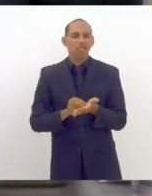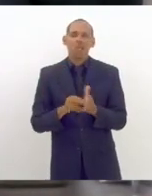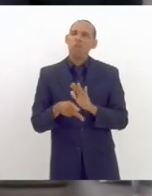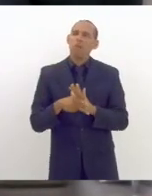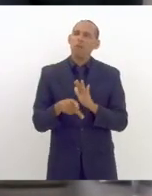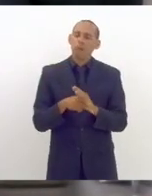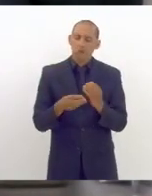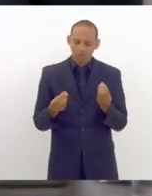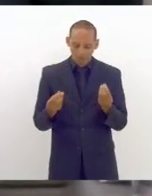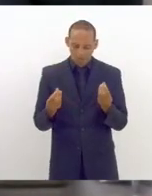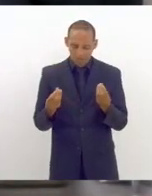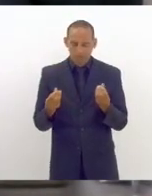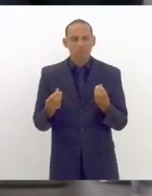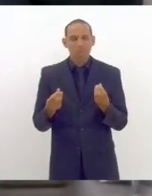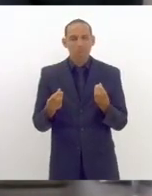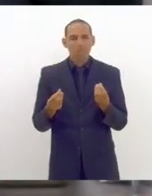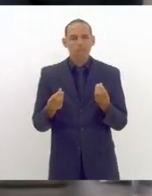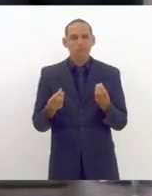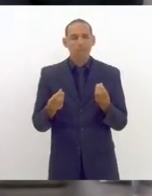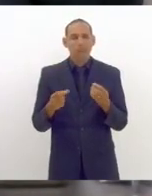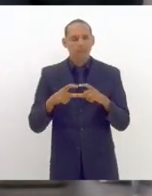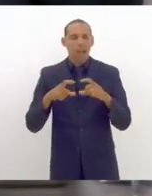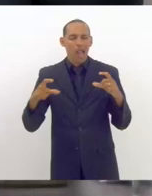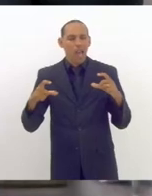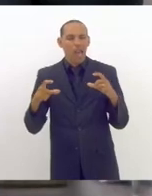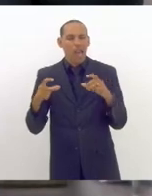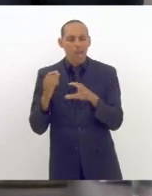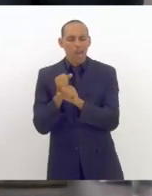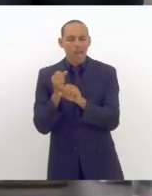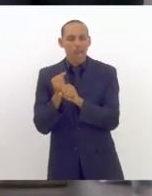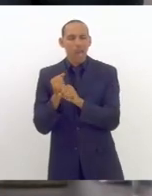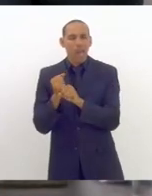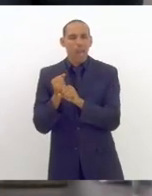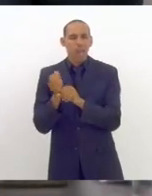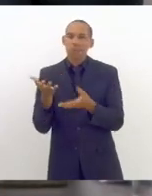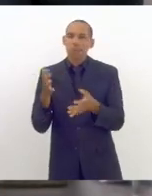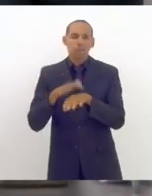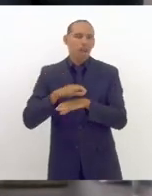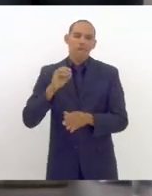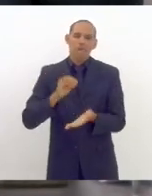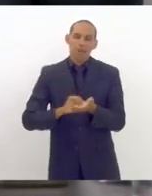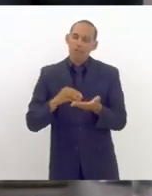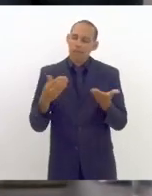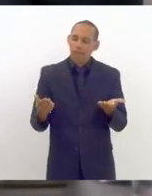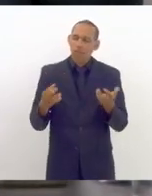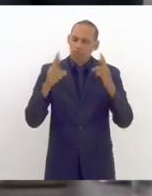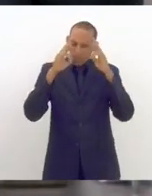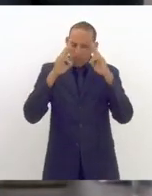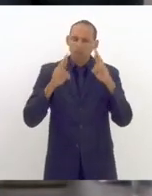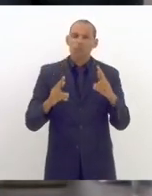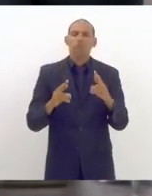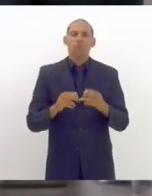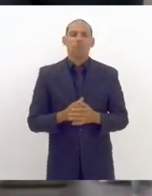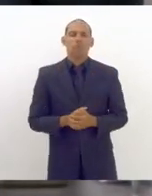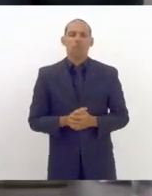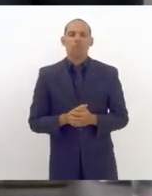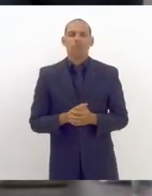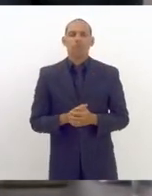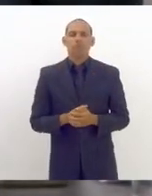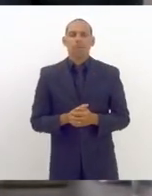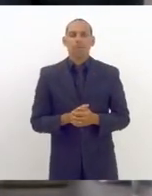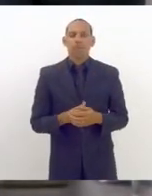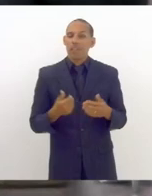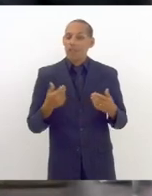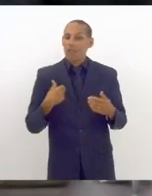daquele equação não está incluído então com todo respeito essa